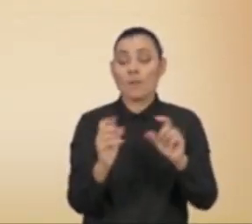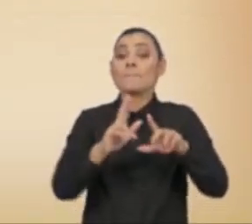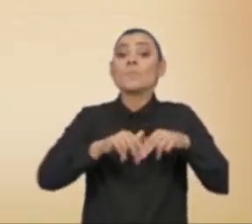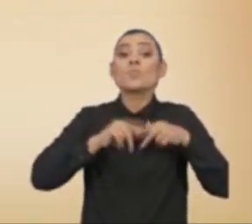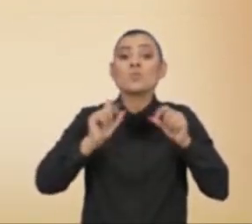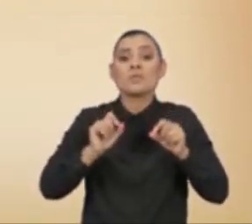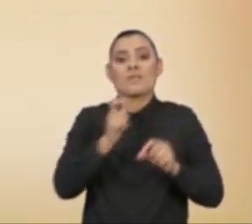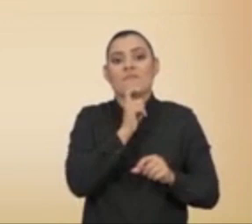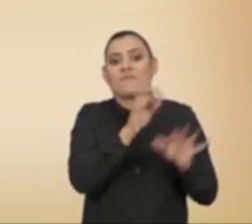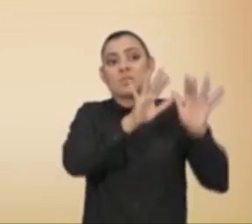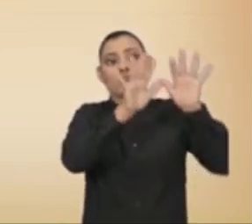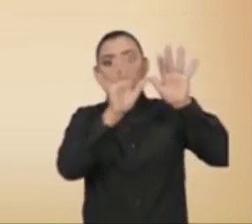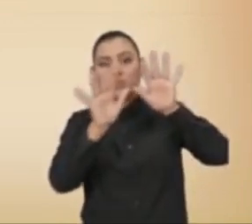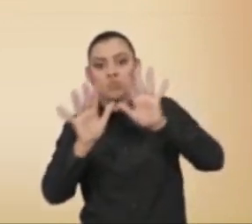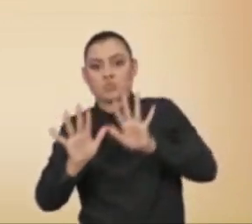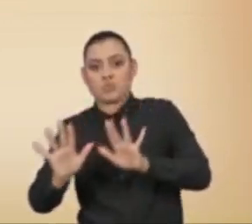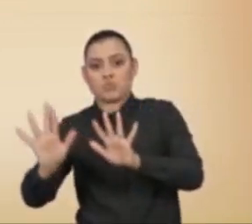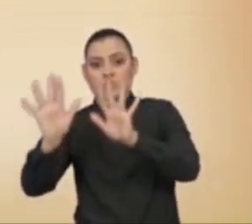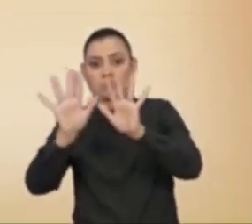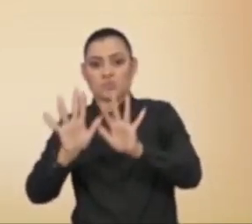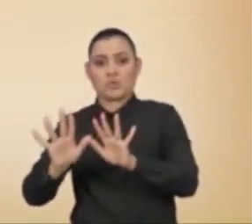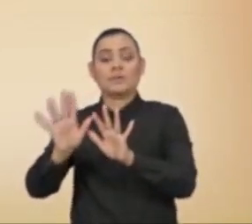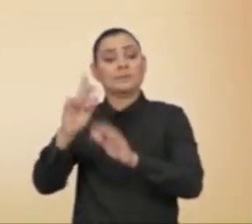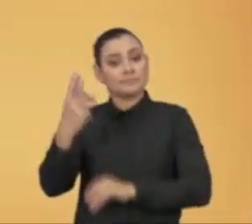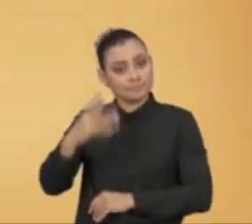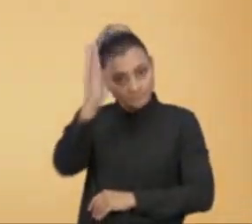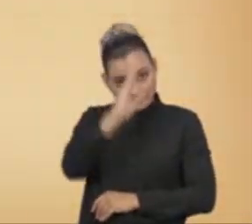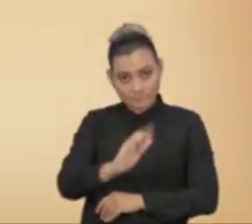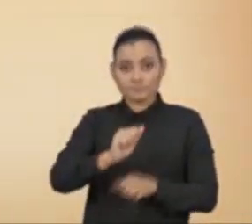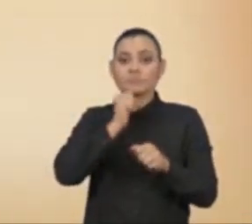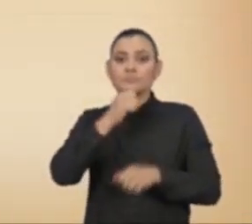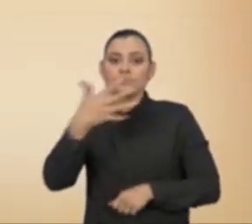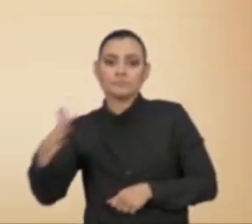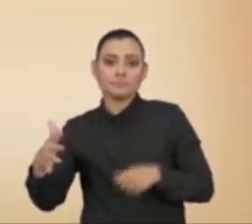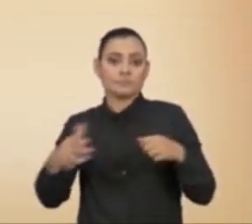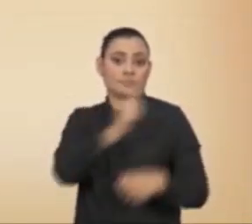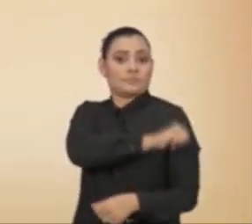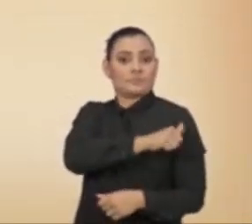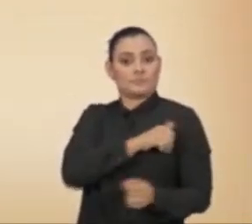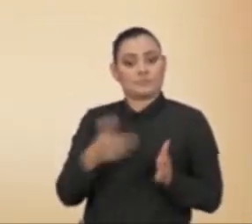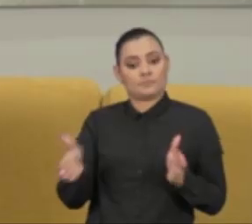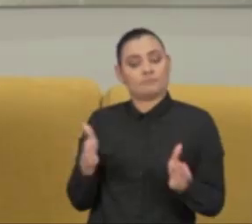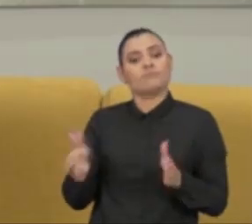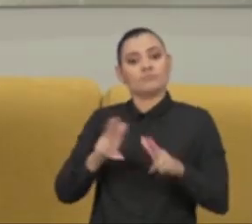resultado de uma frente fria que atinge a costa do Brasil, entre Santos e o Rio de Janeiro.